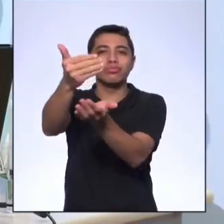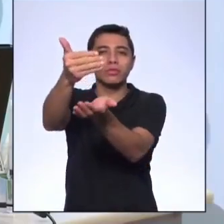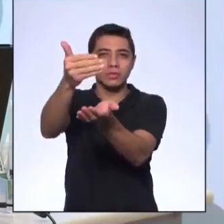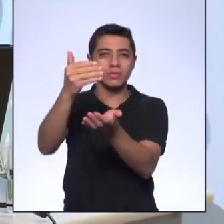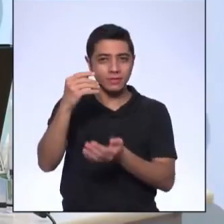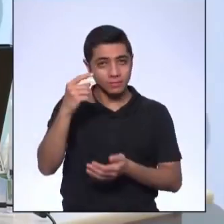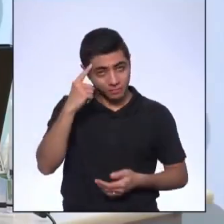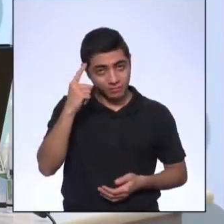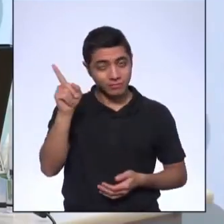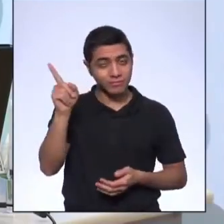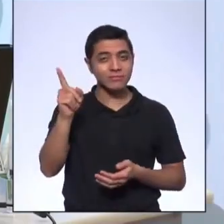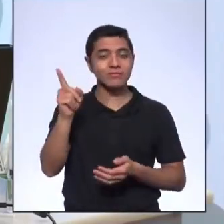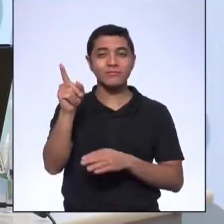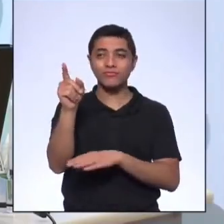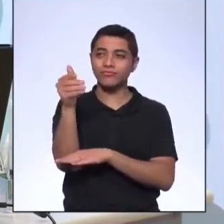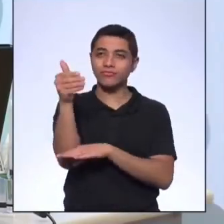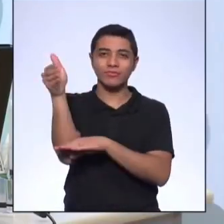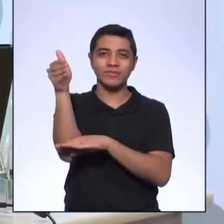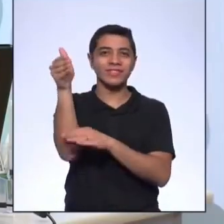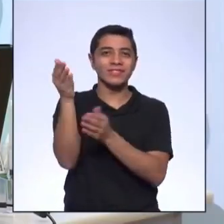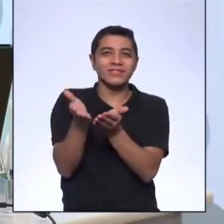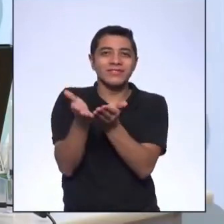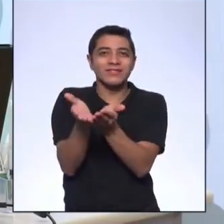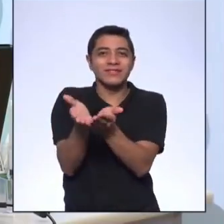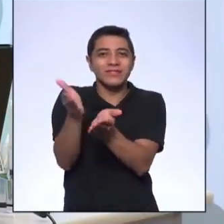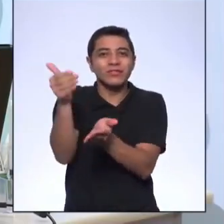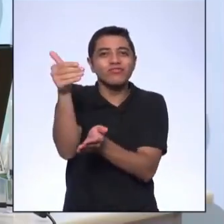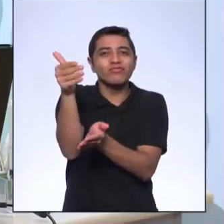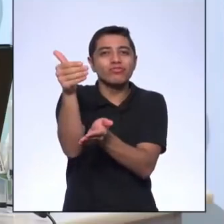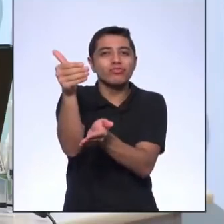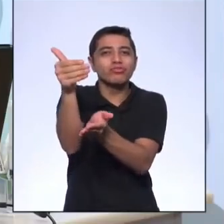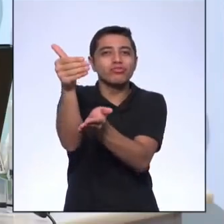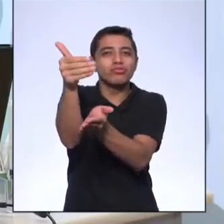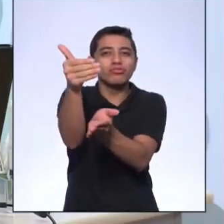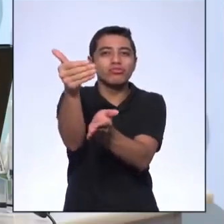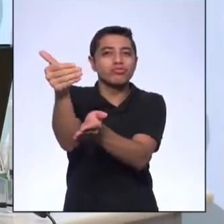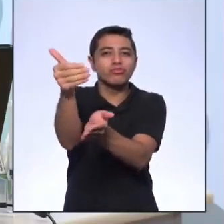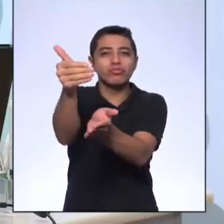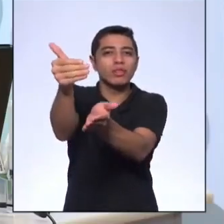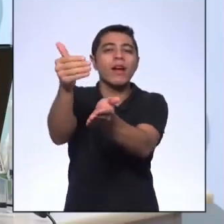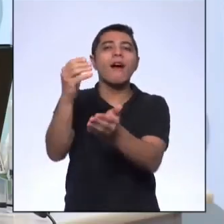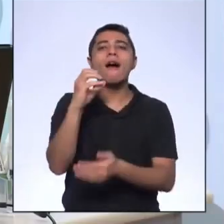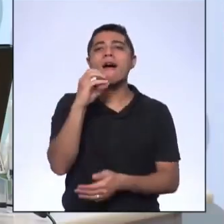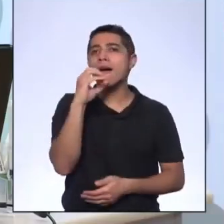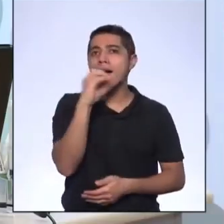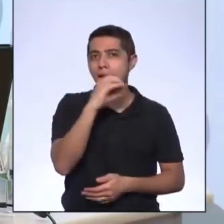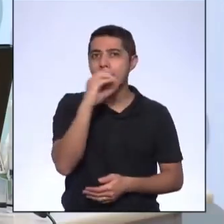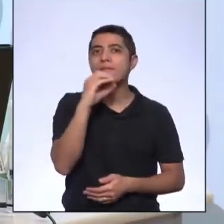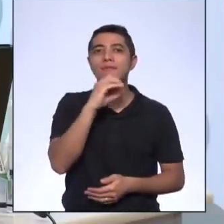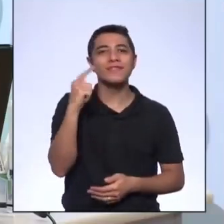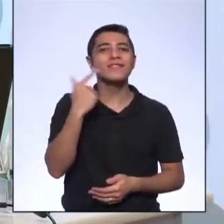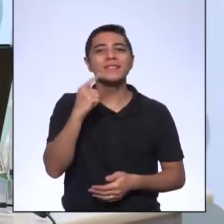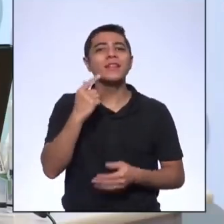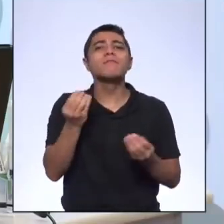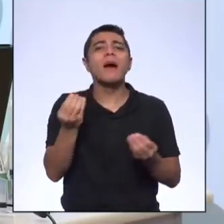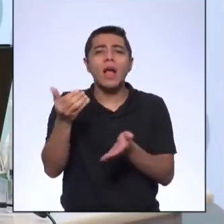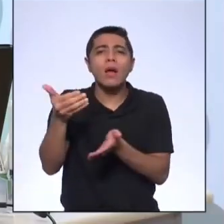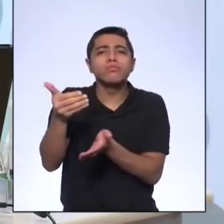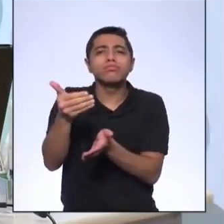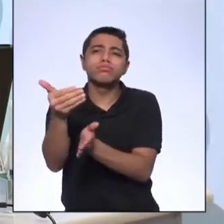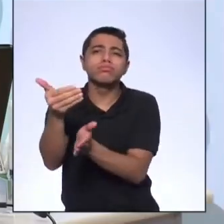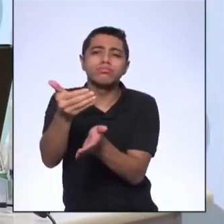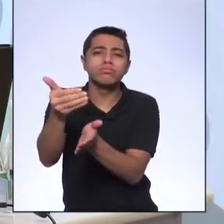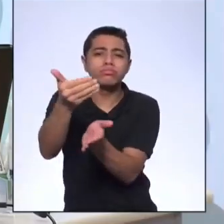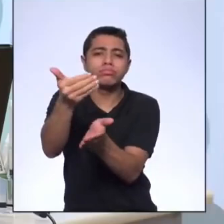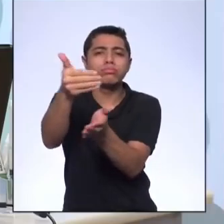navegação rápida, um instrumento de navegação, uma embarcação rápida ali, para o objetivo de descobrir novas rotas.